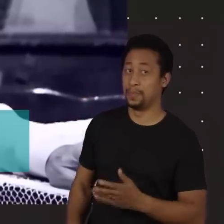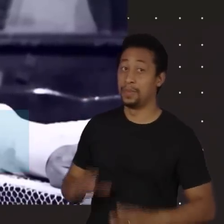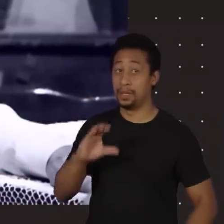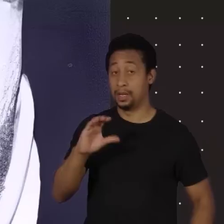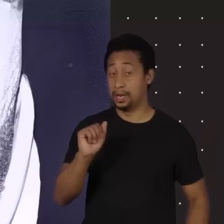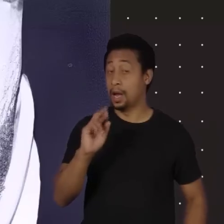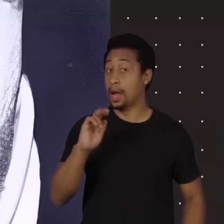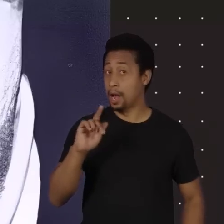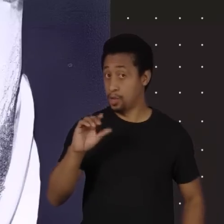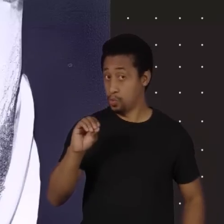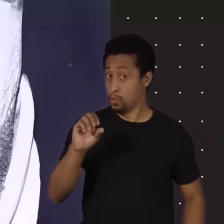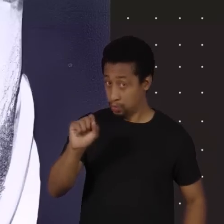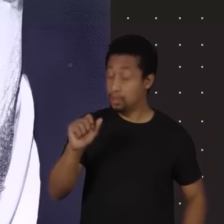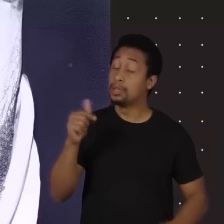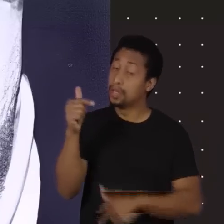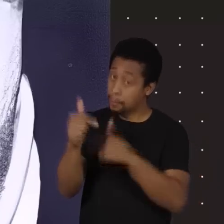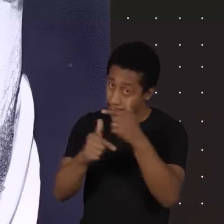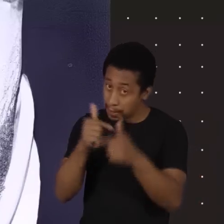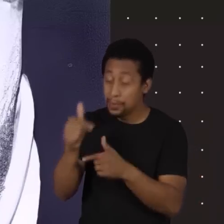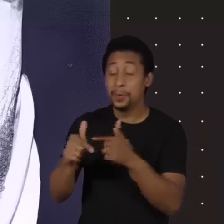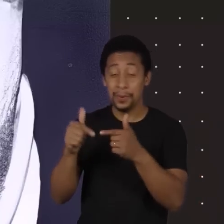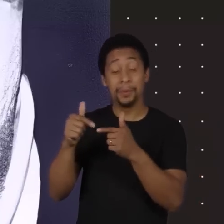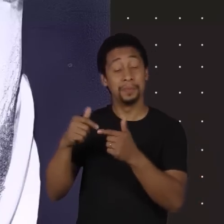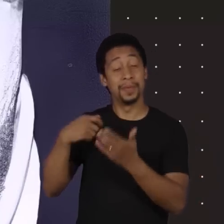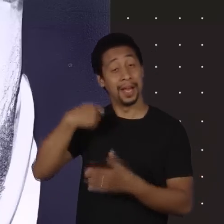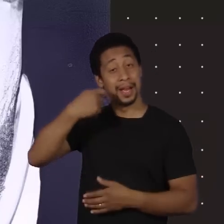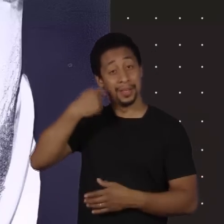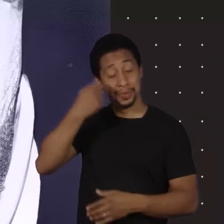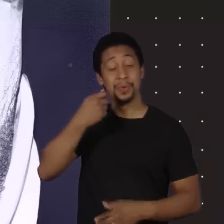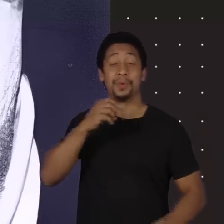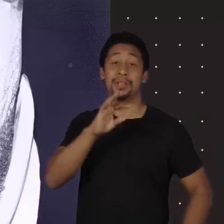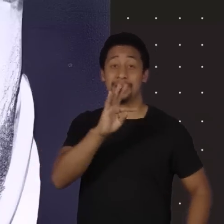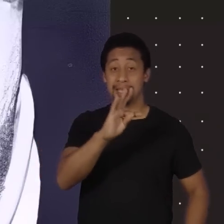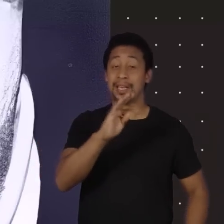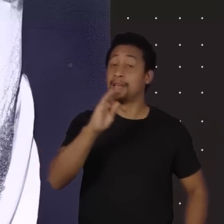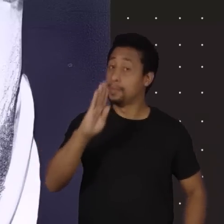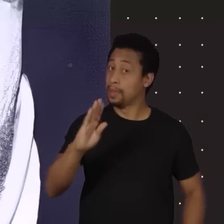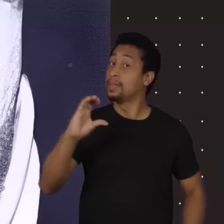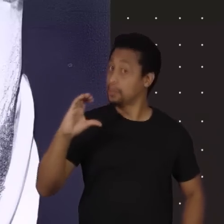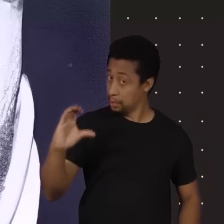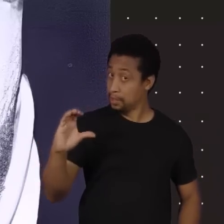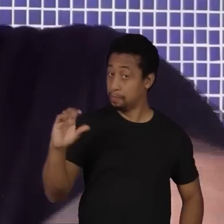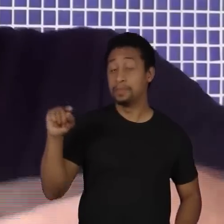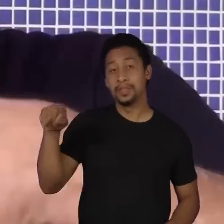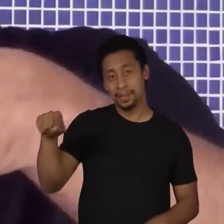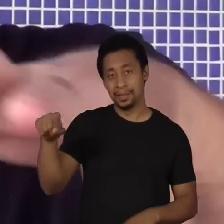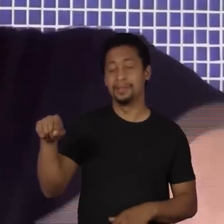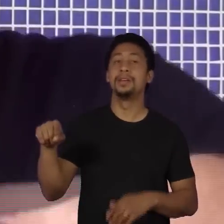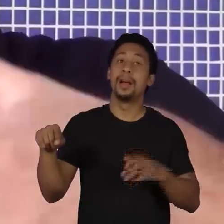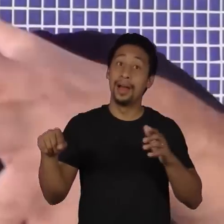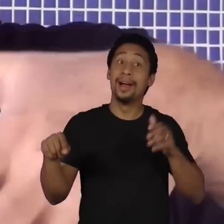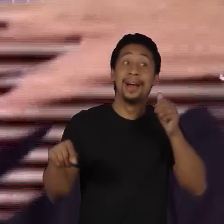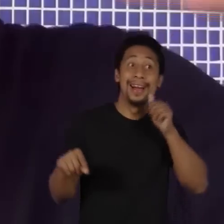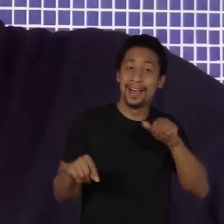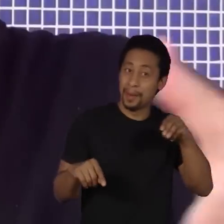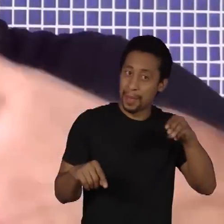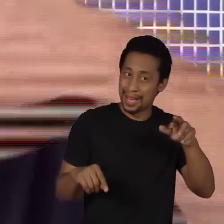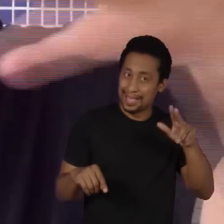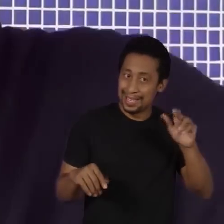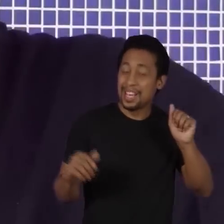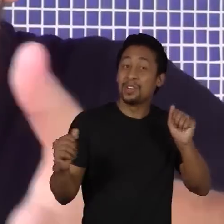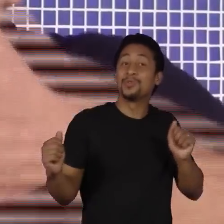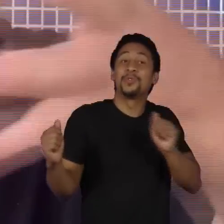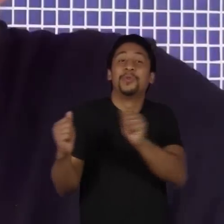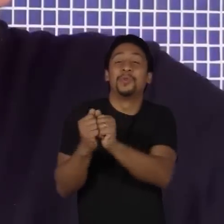um ator durante muitos anos do TBC, Carlos Vergueiro. Acompanhava o tio nas montagens do TBC e nas baladas